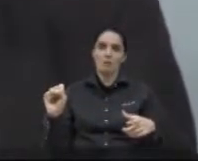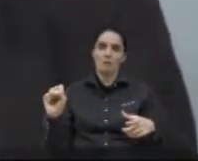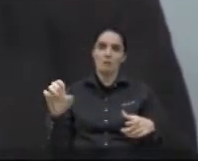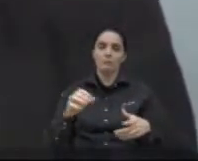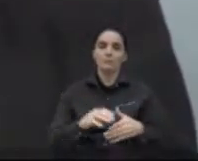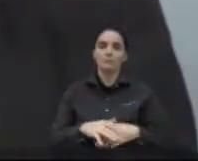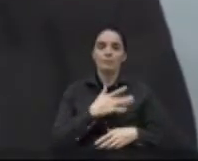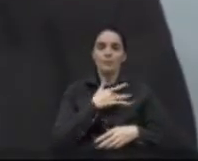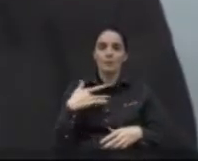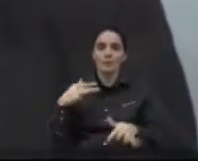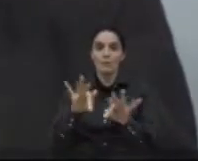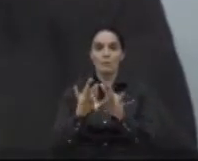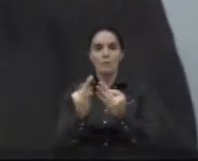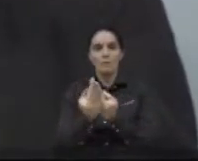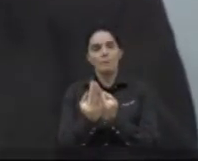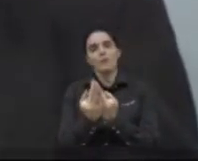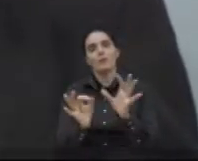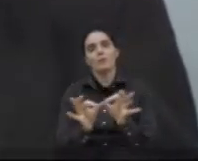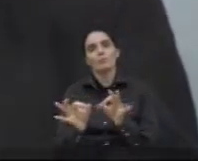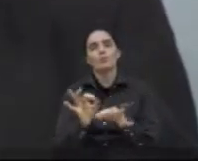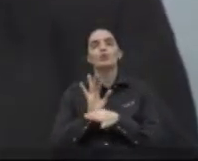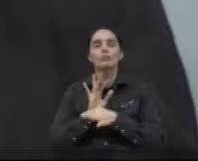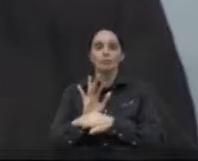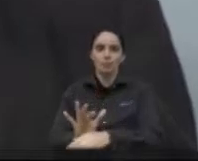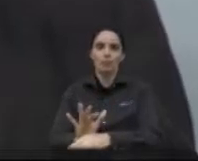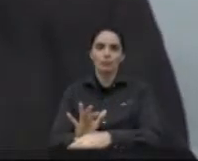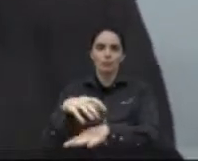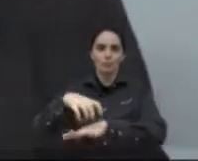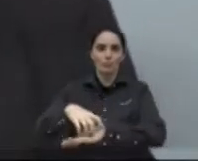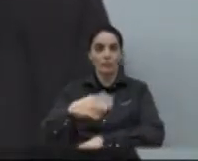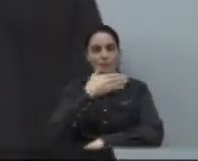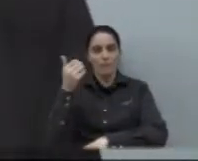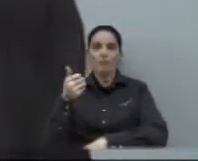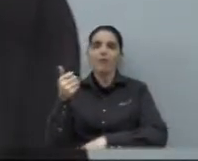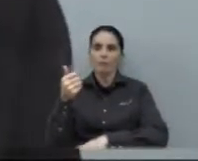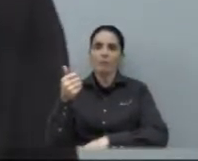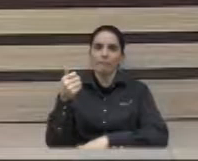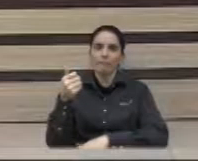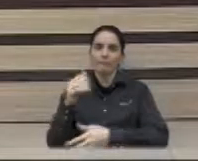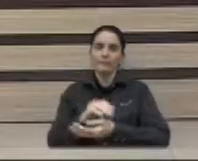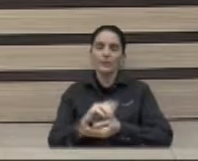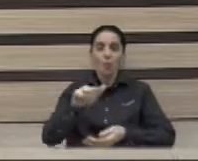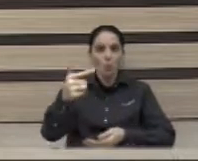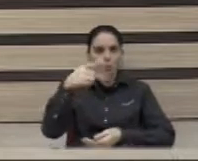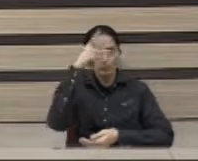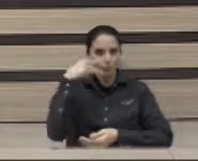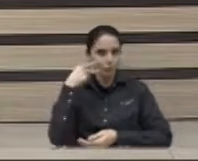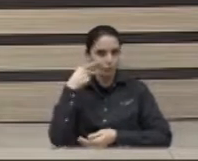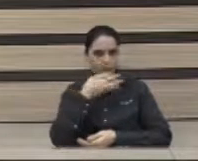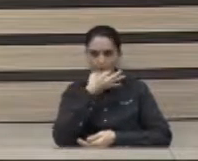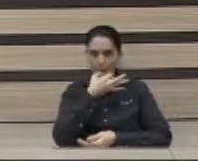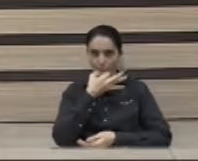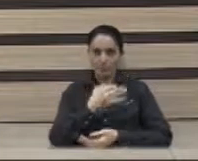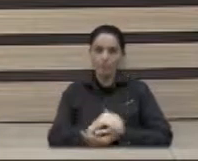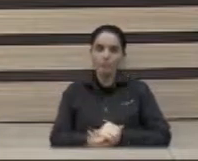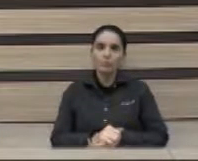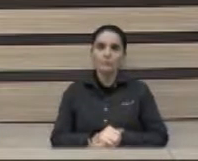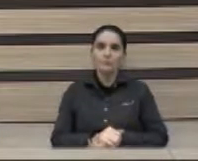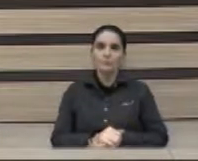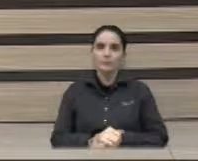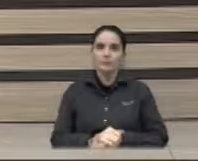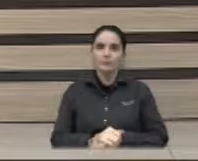Com certeza, esse projeto ajuda, mas o centro de saúde muito mais. Seria isso, senhores. Mais algum vereador deseja discutir a emenda? Para discutir a emenda, nobre